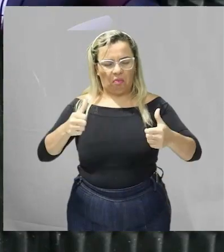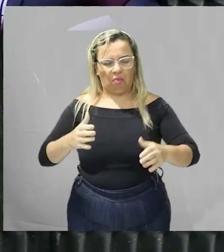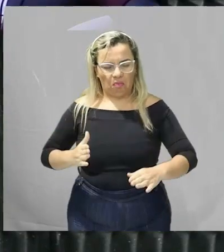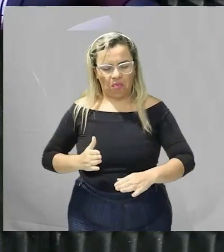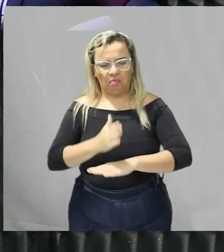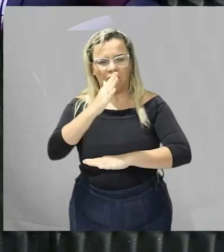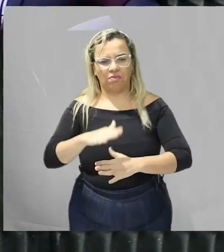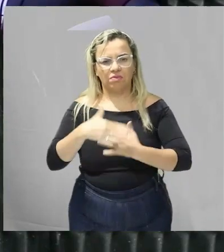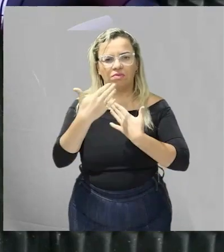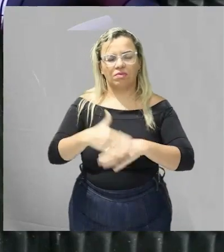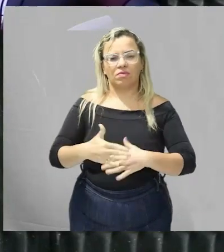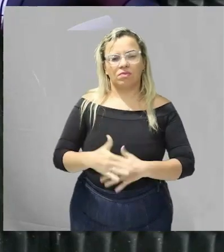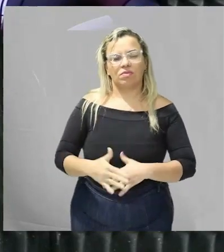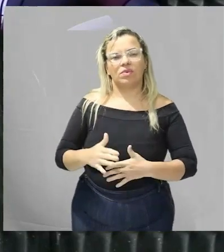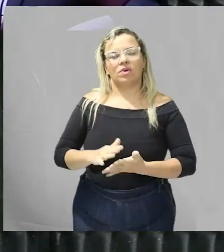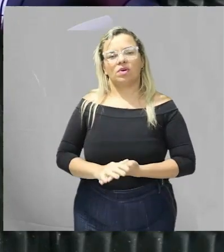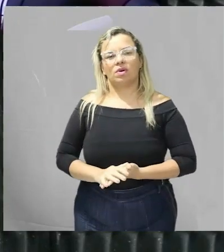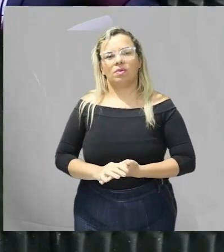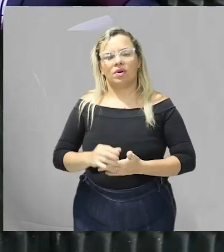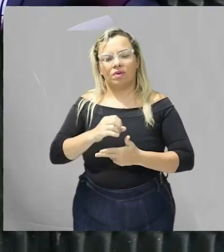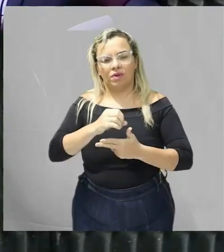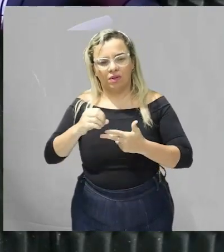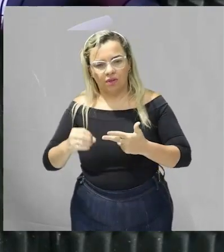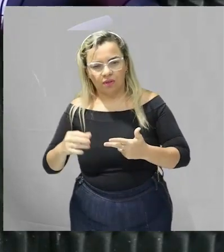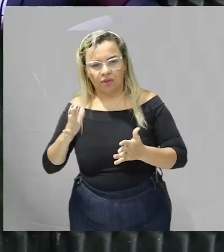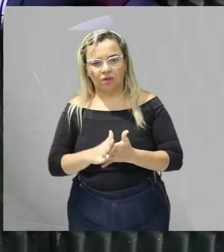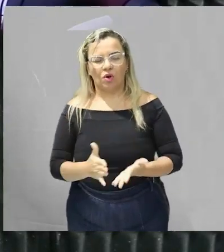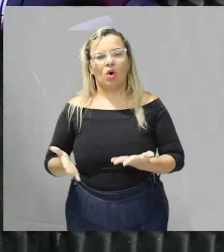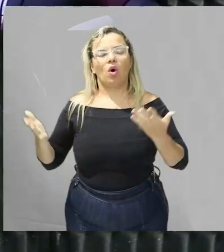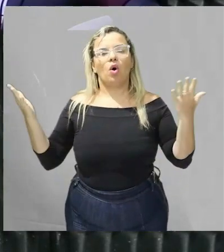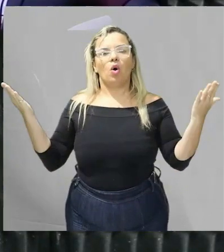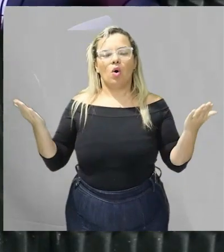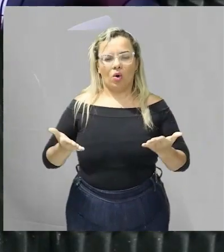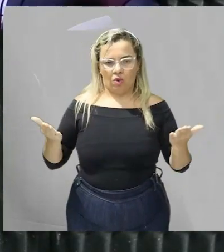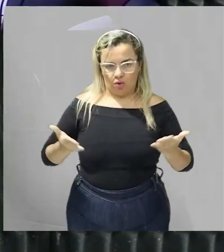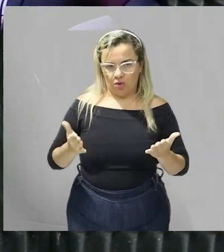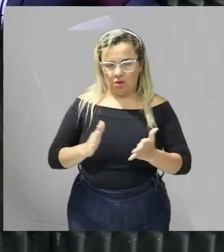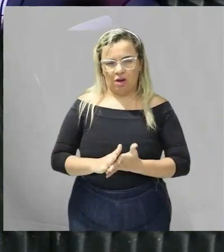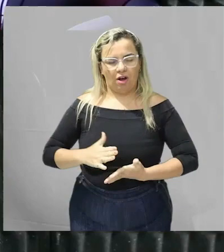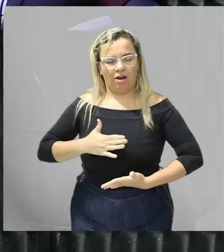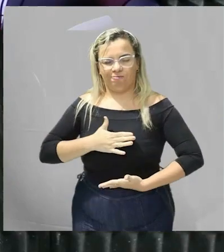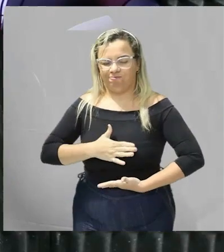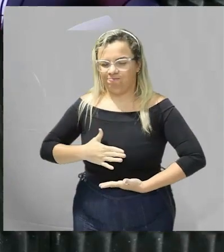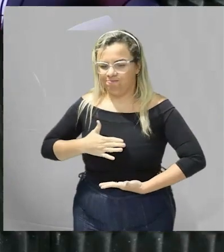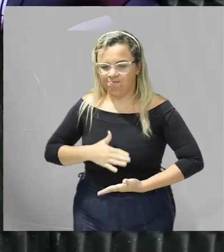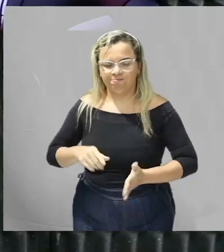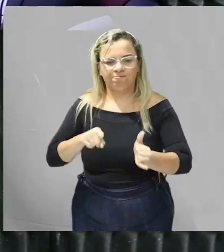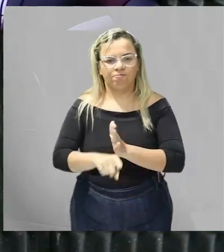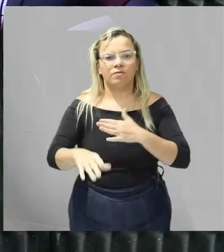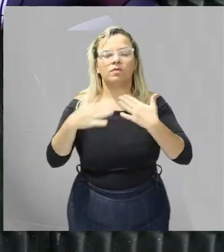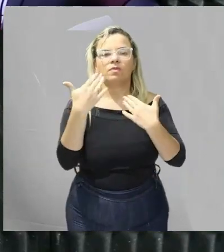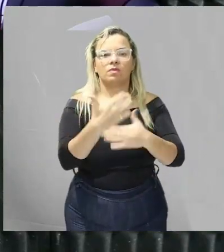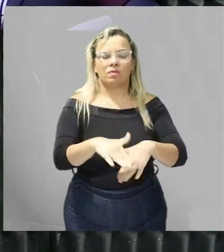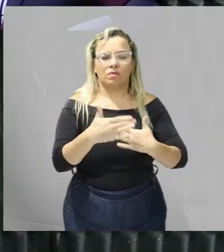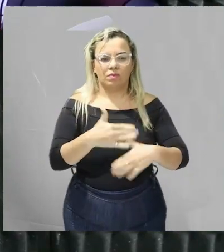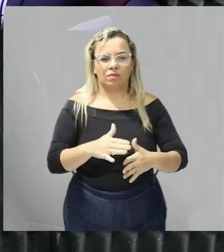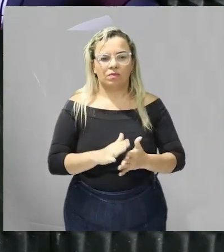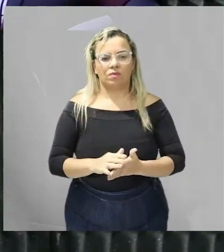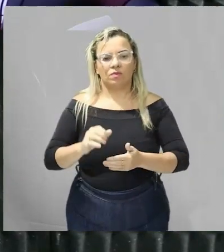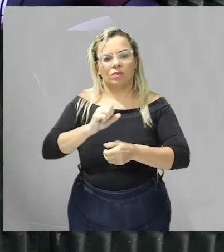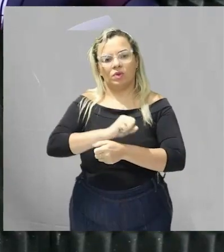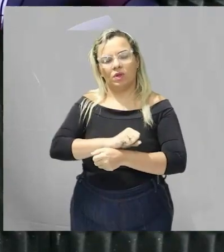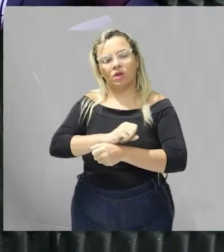hoje, galerinha, nós vamos trabalhar uma temática que o Enem, ele adora abordar e também a nossa UEMA, inclusive a UEMA, ela